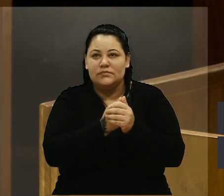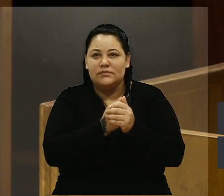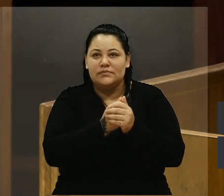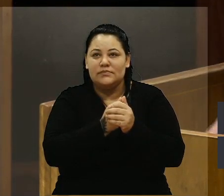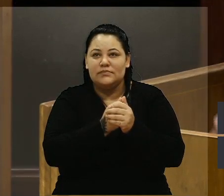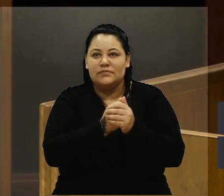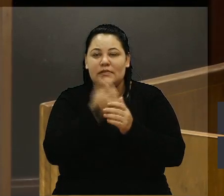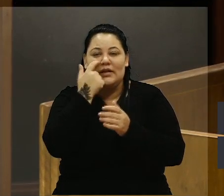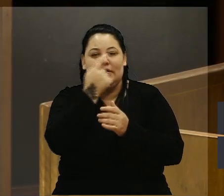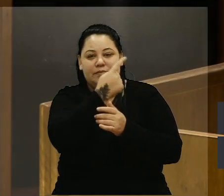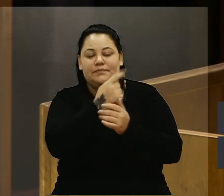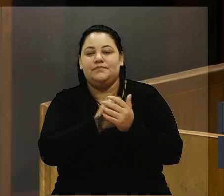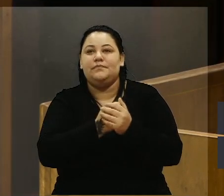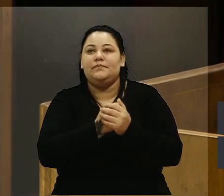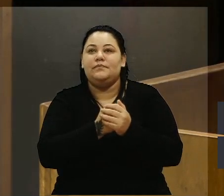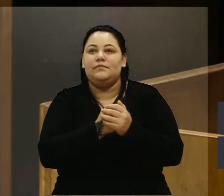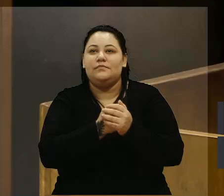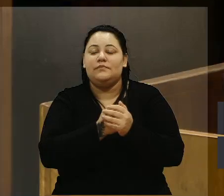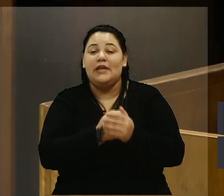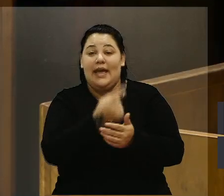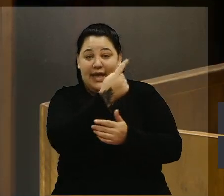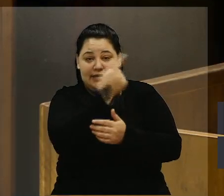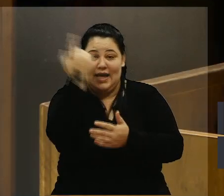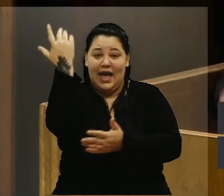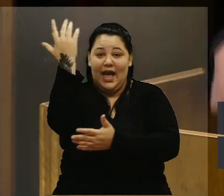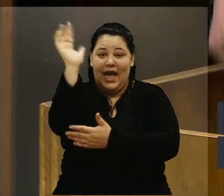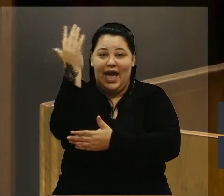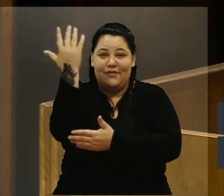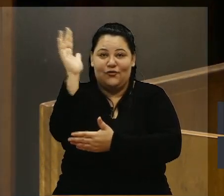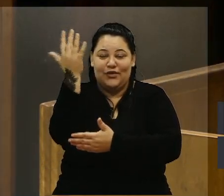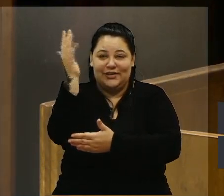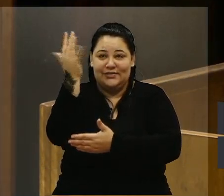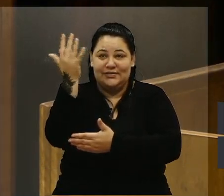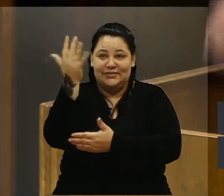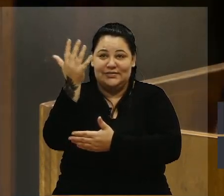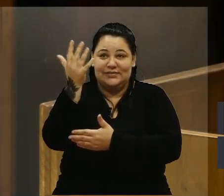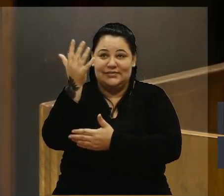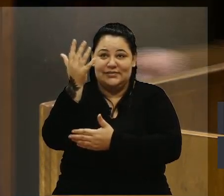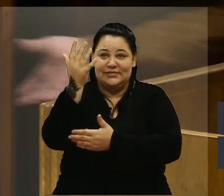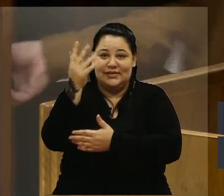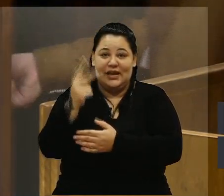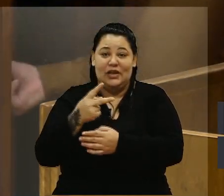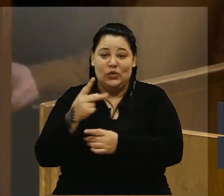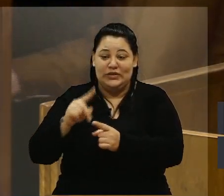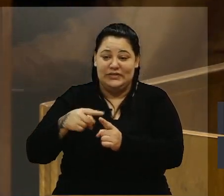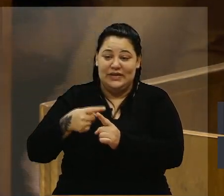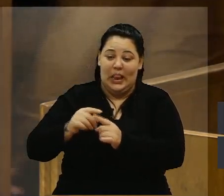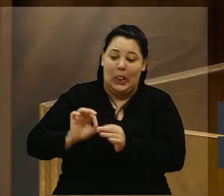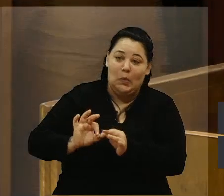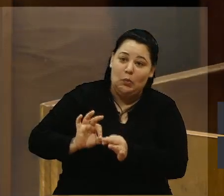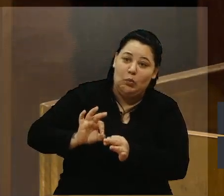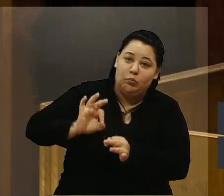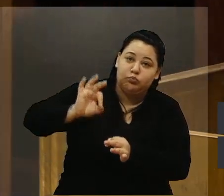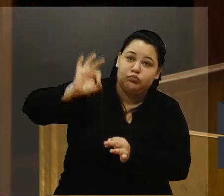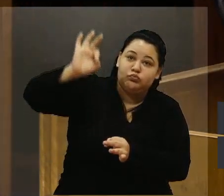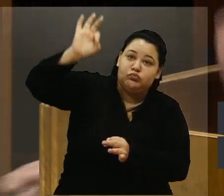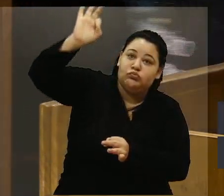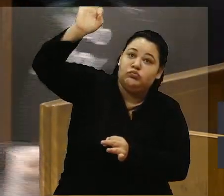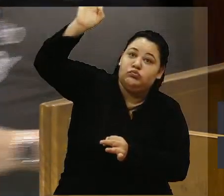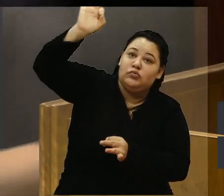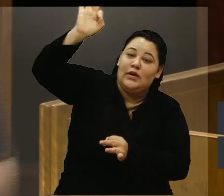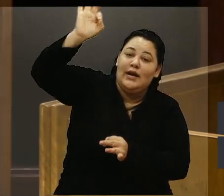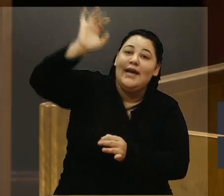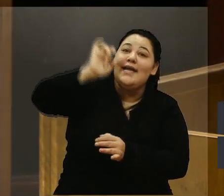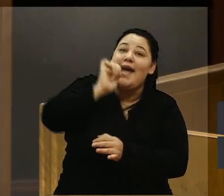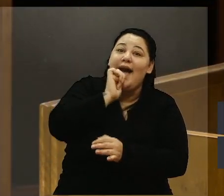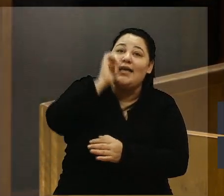Está ali, ó, segura. Então, essa árvore aí, ela dá 2 vezes o tamanho daquela casa de 2 andares ali, e ainda é inclinada para o